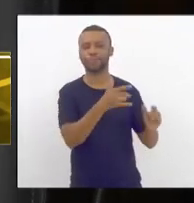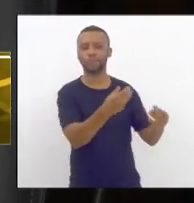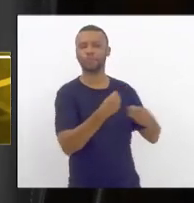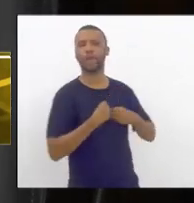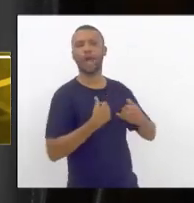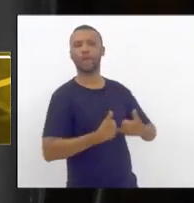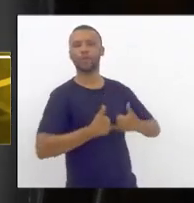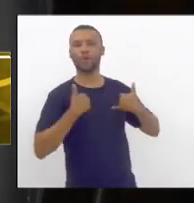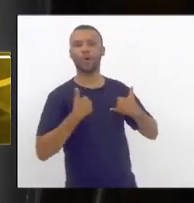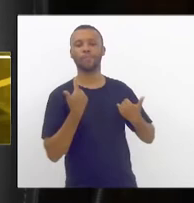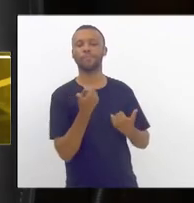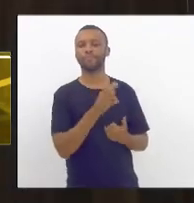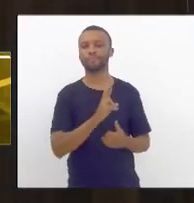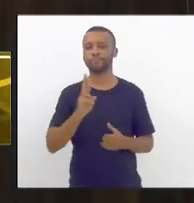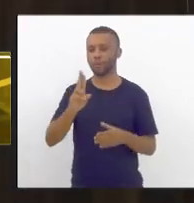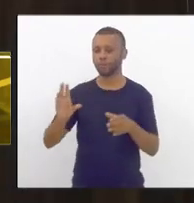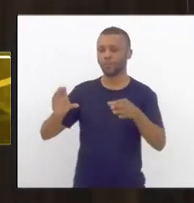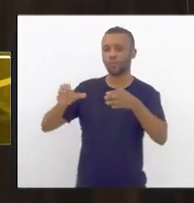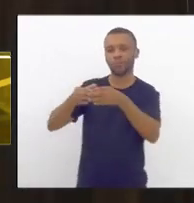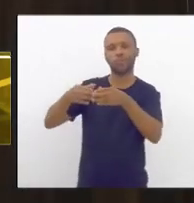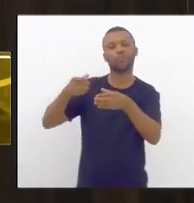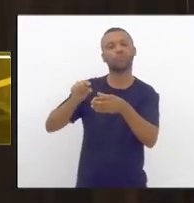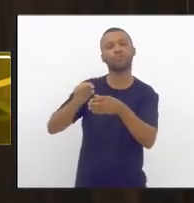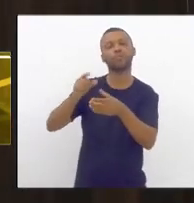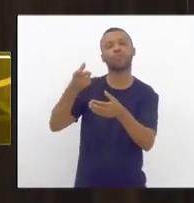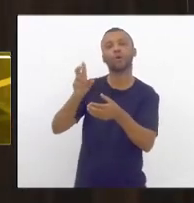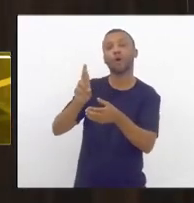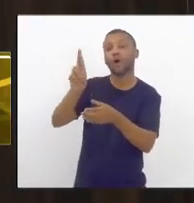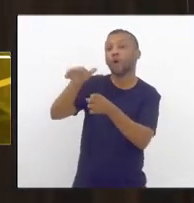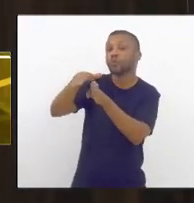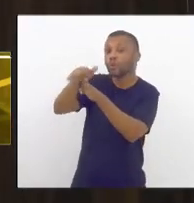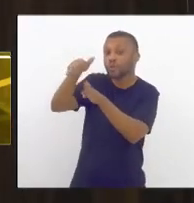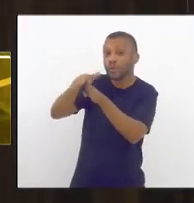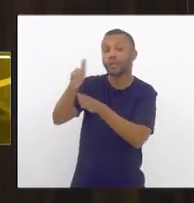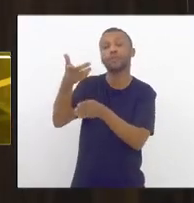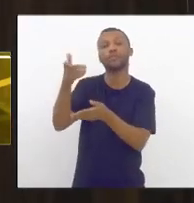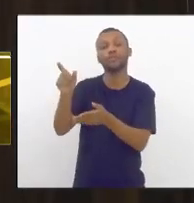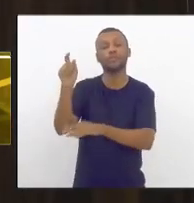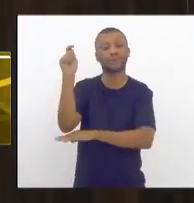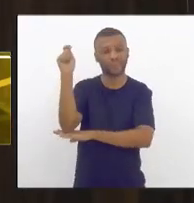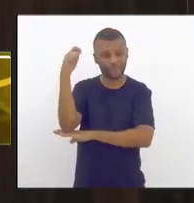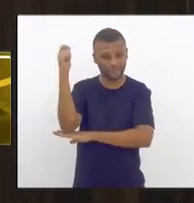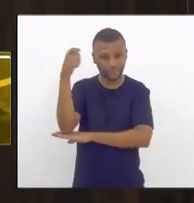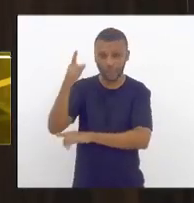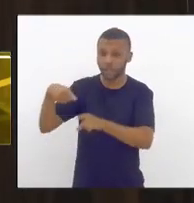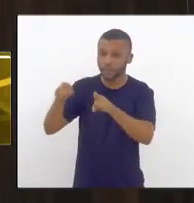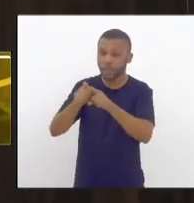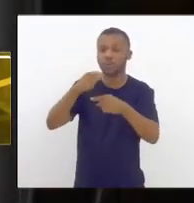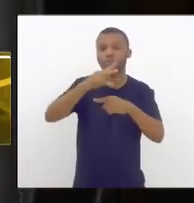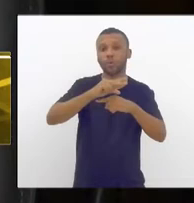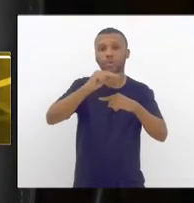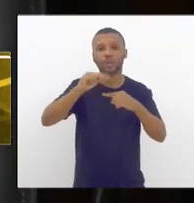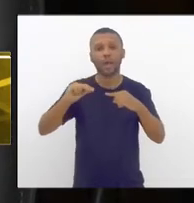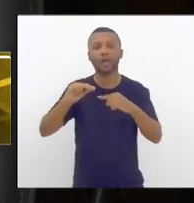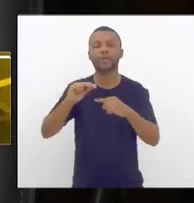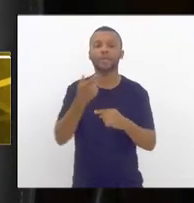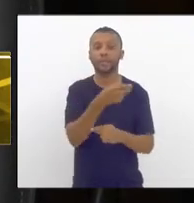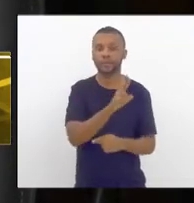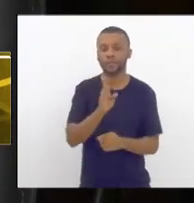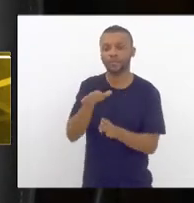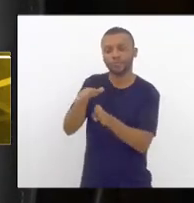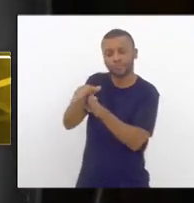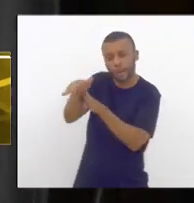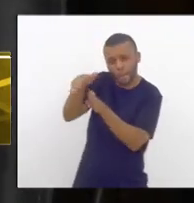do Conselho da Fecomércio do Senac e também nos dá nos faz uma consultoria Na parte de Restaurantes do